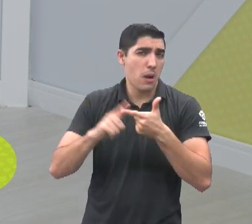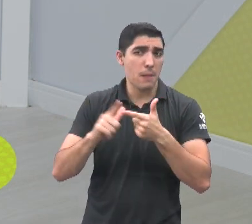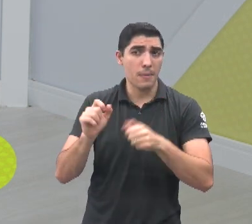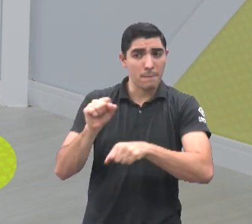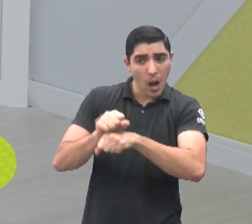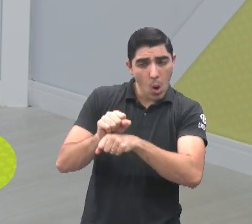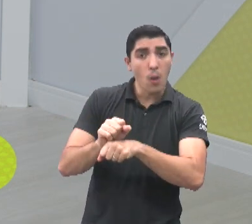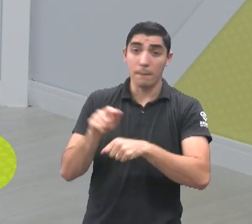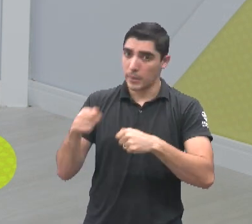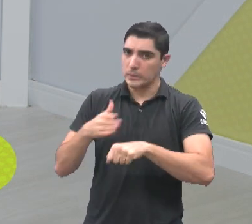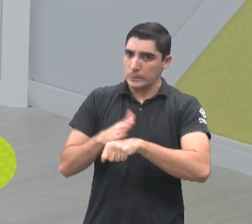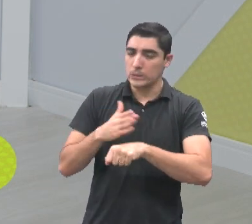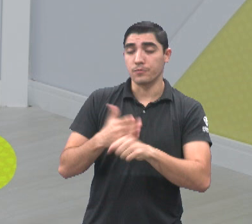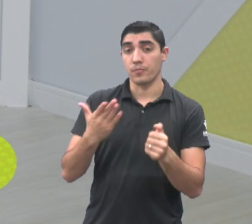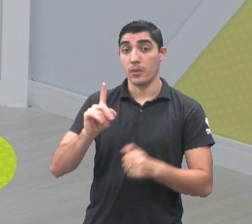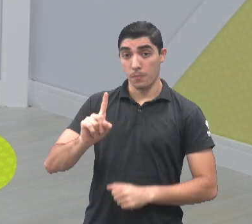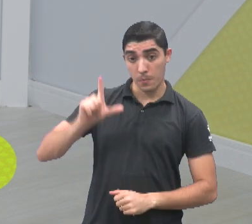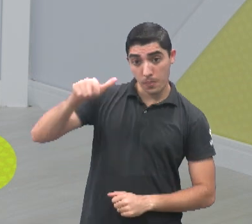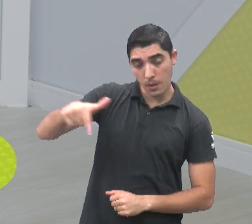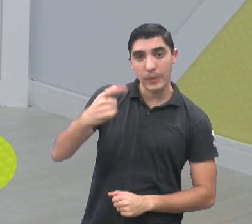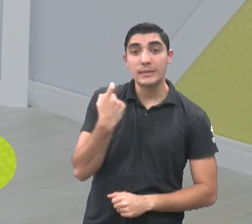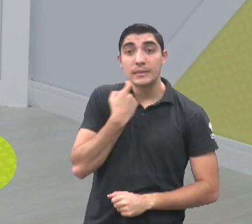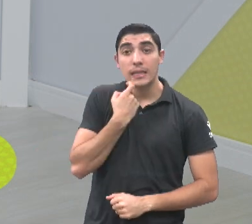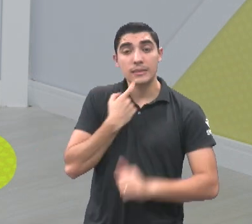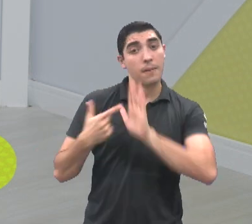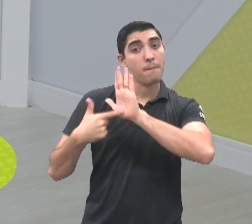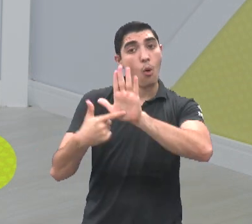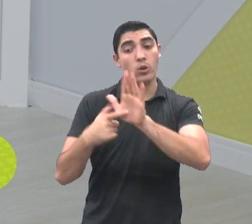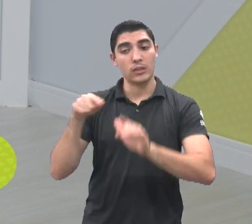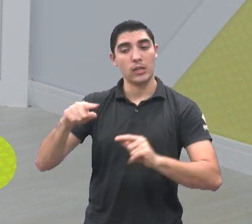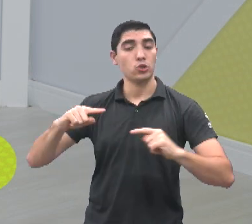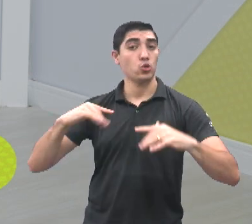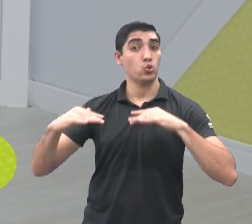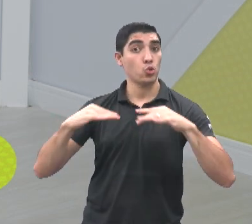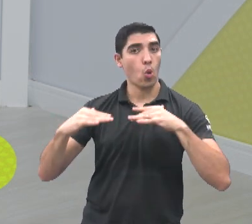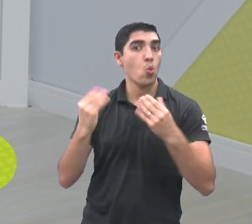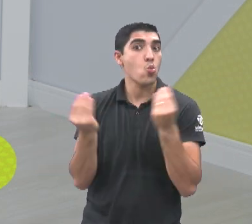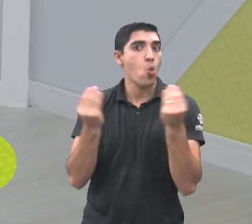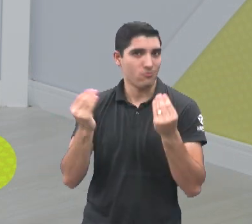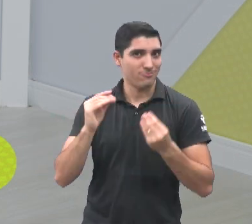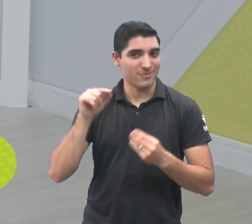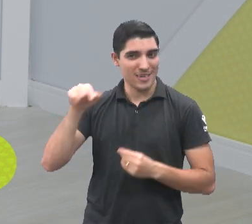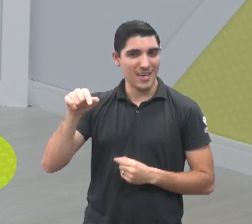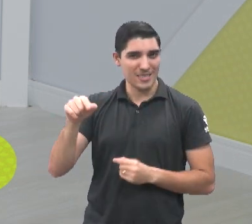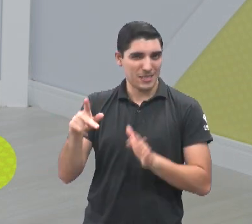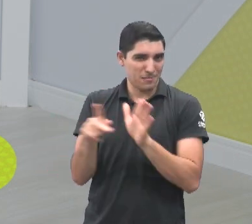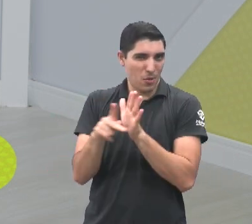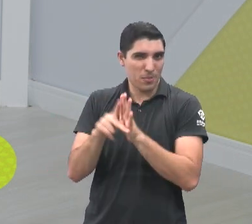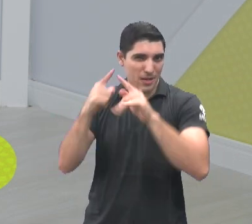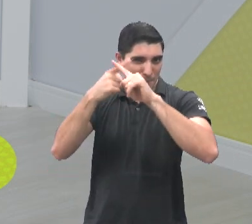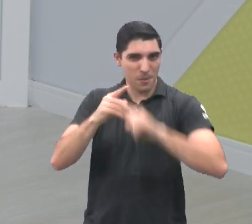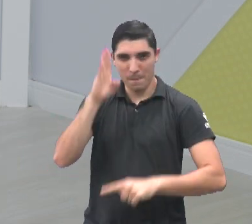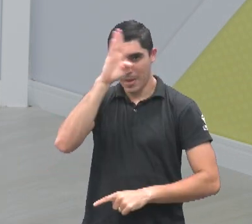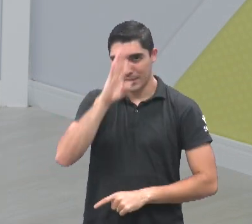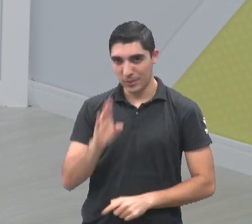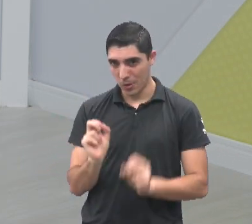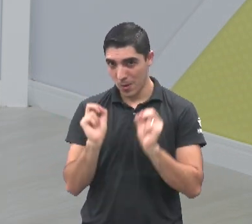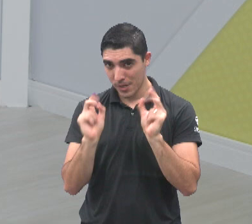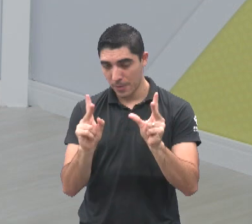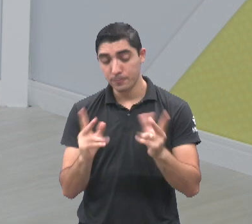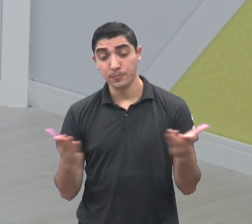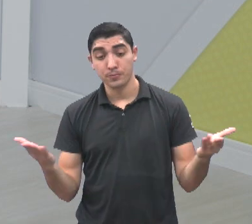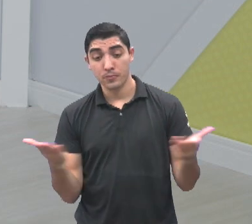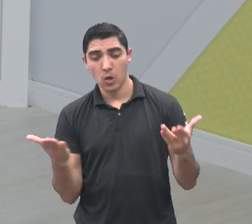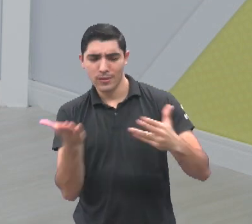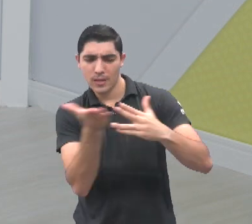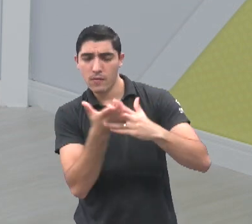claro, dentro do Hora do Esporte, a gente traz todos os detalhes deste Paulistano e São José pelo retorno do NBB, tá certo? A gente vai para o primeiro